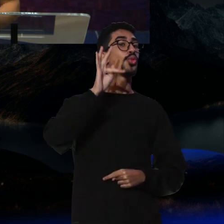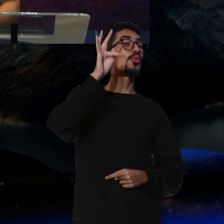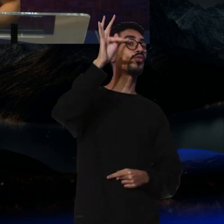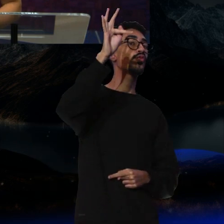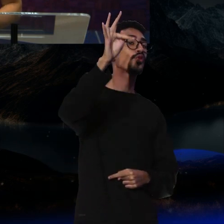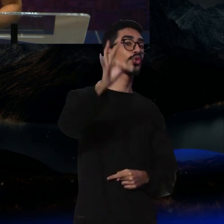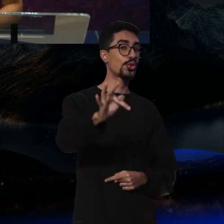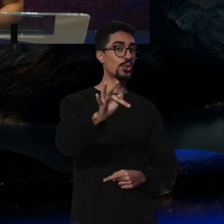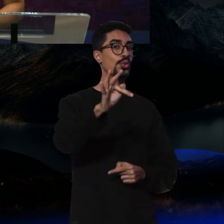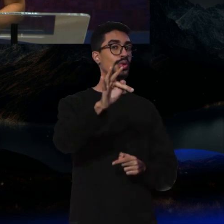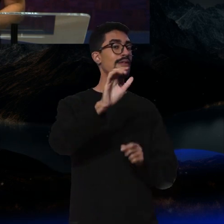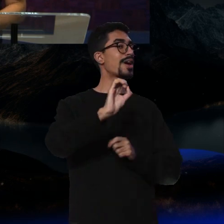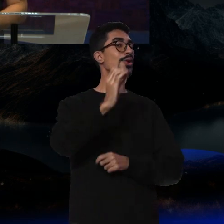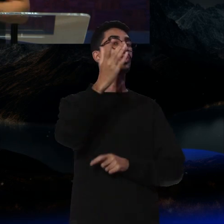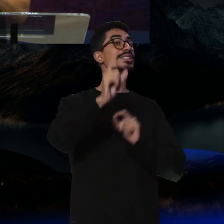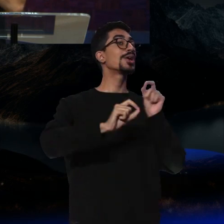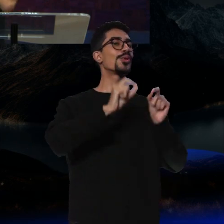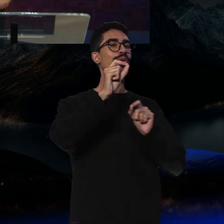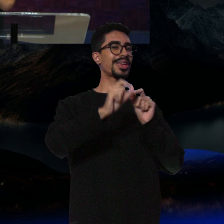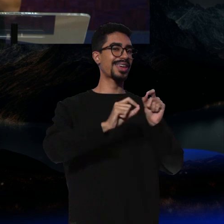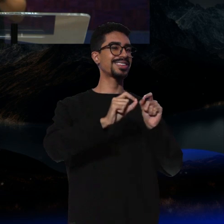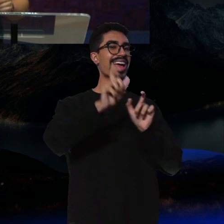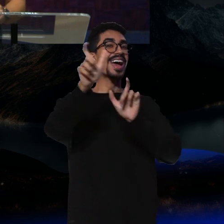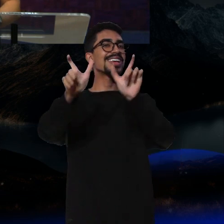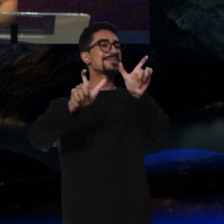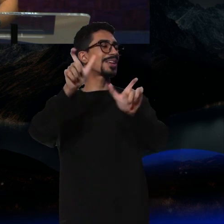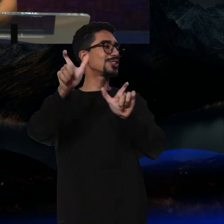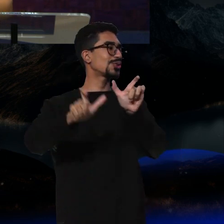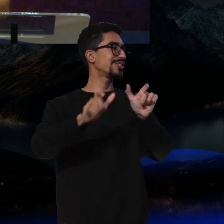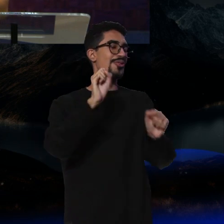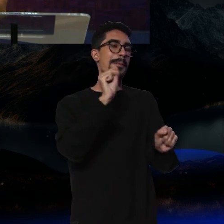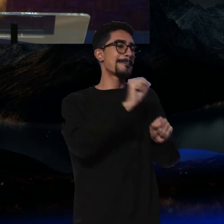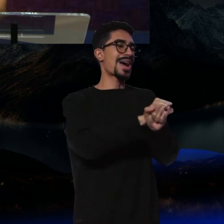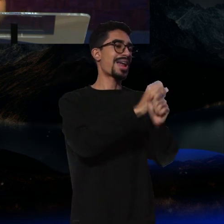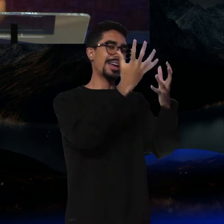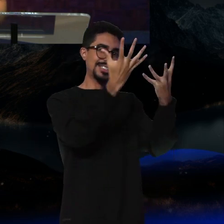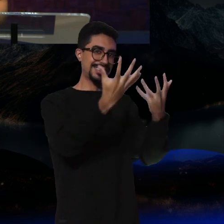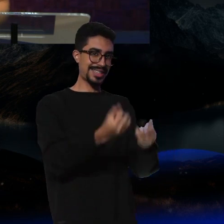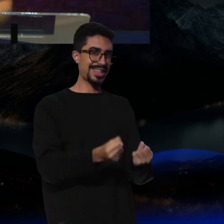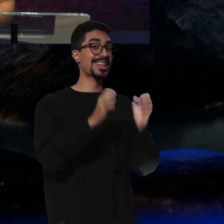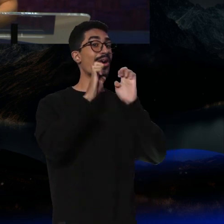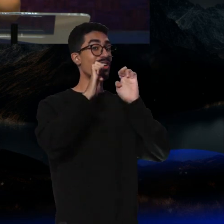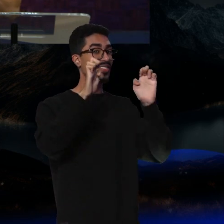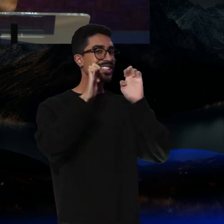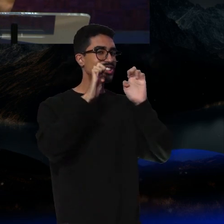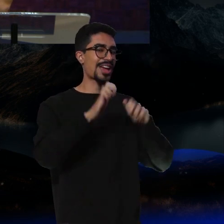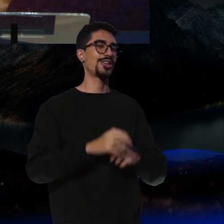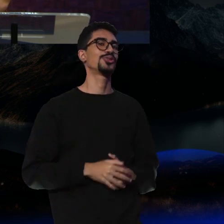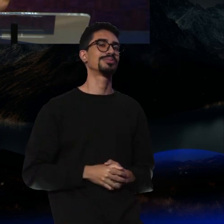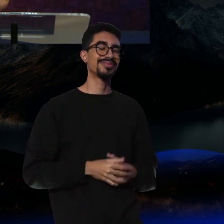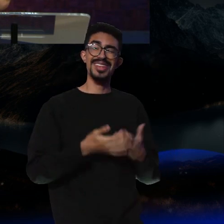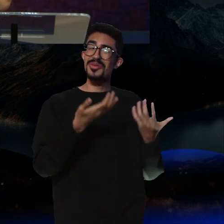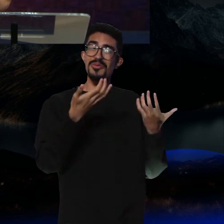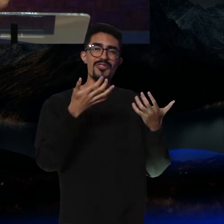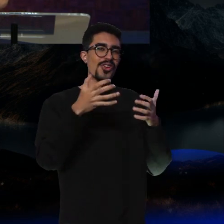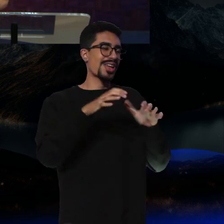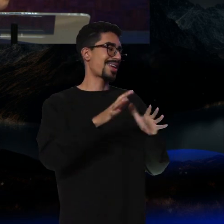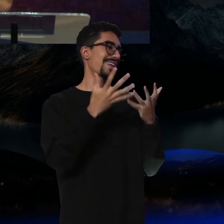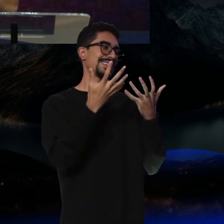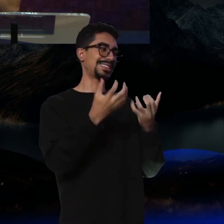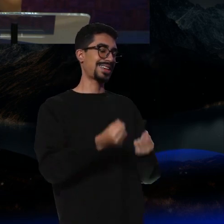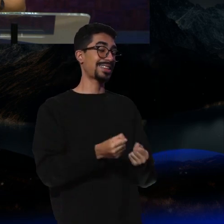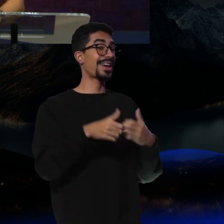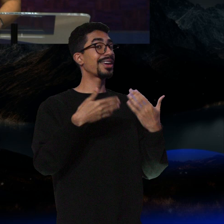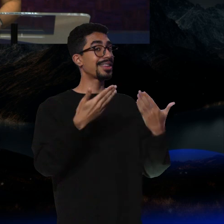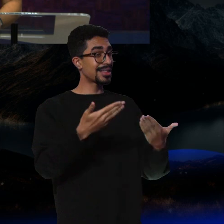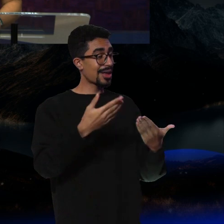não suportarão a sã doutrina. Pelo contrário, sentindo coceira nos ouvidos, segundo seus próprios